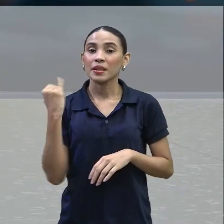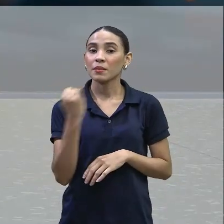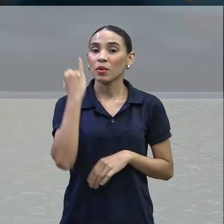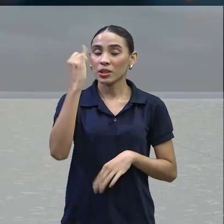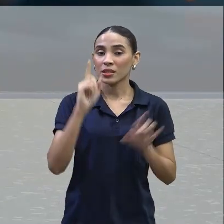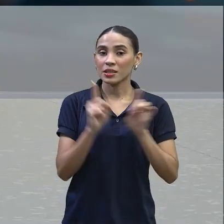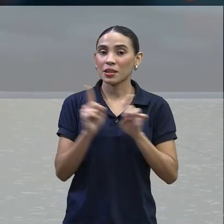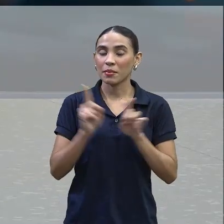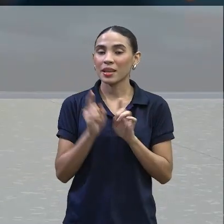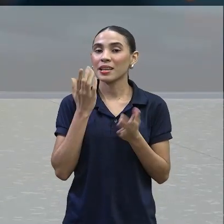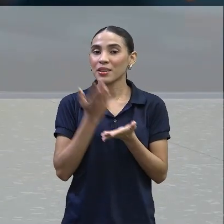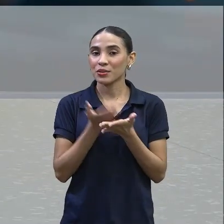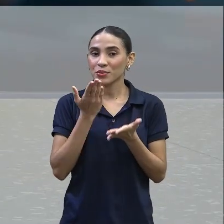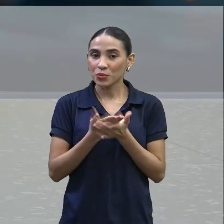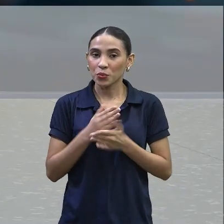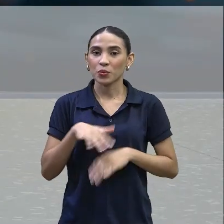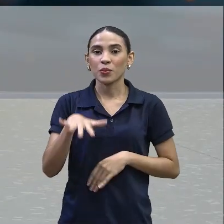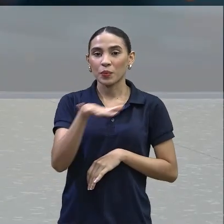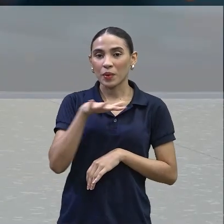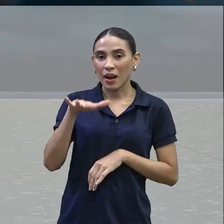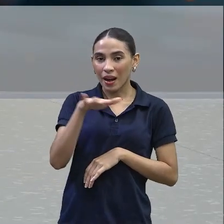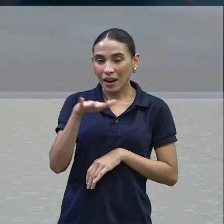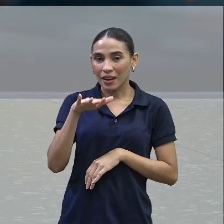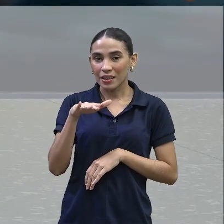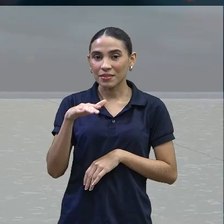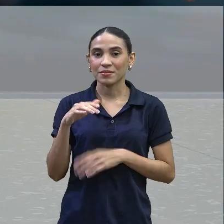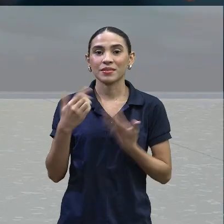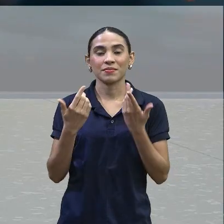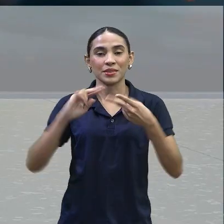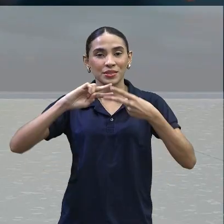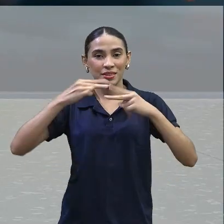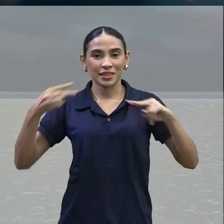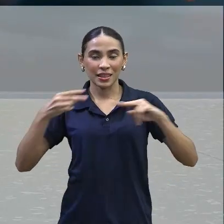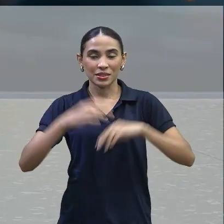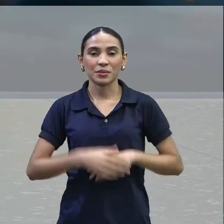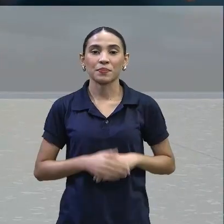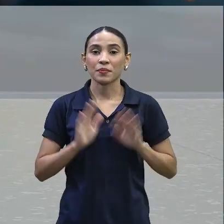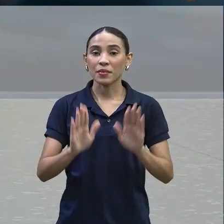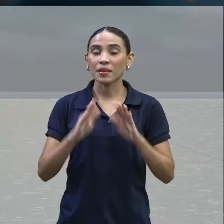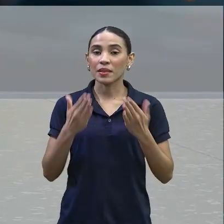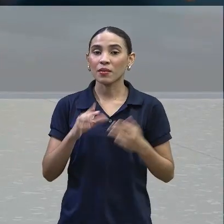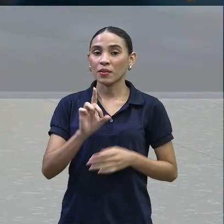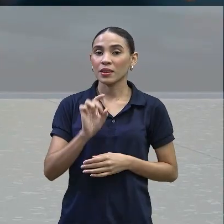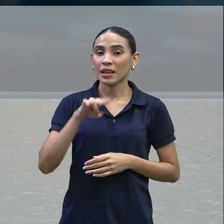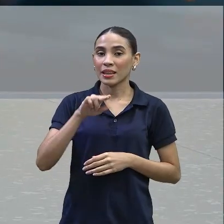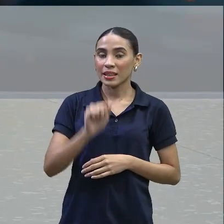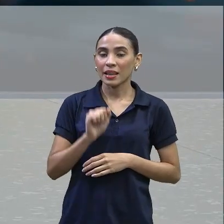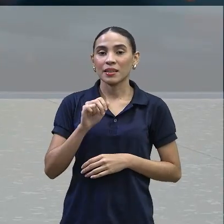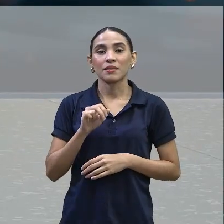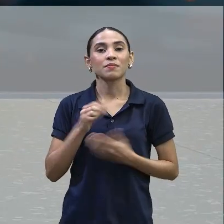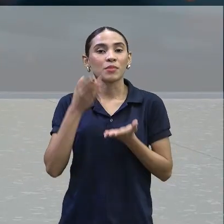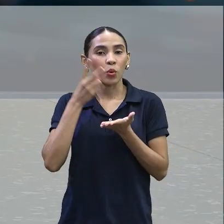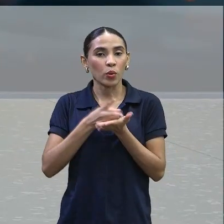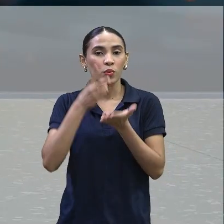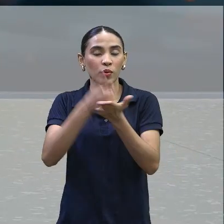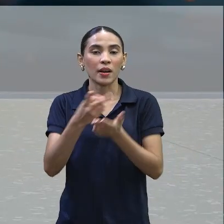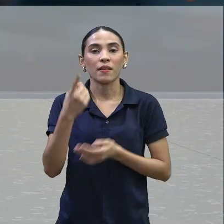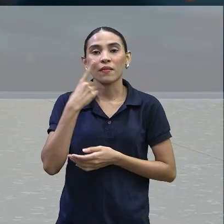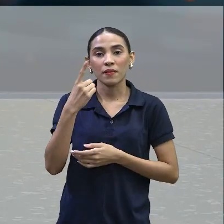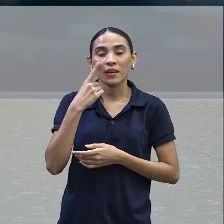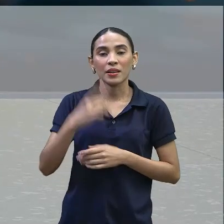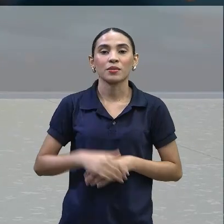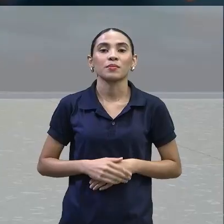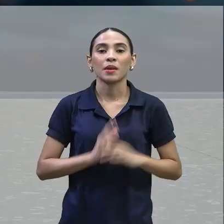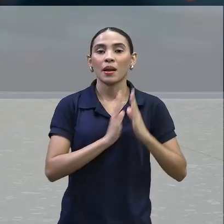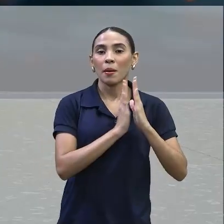importância para os estudos na área de genética. Então, esse DNA, nós vamos continuar vendo aí um pouco da linha do